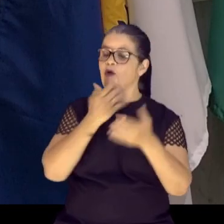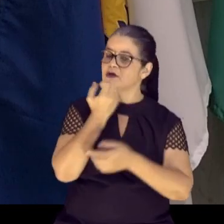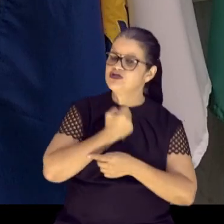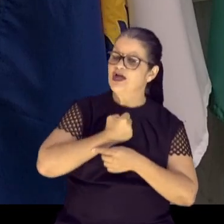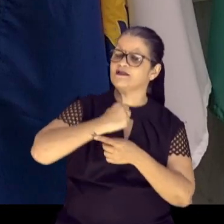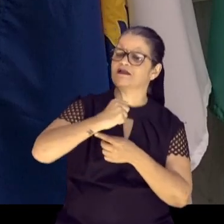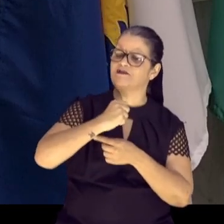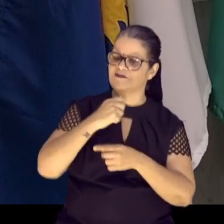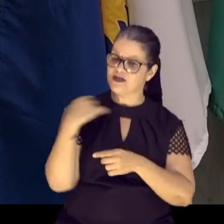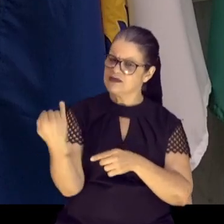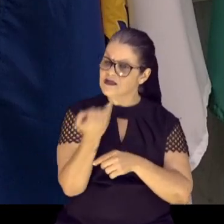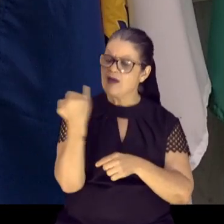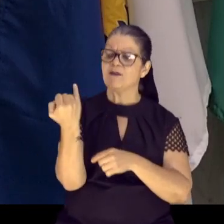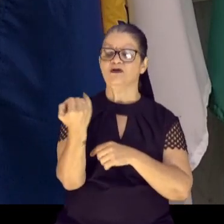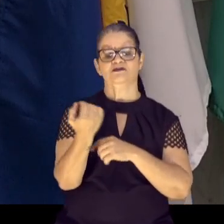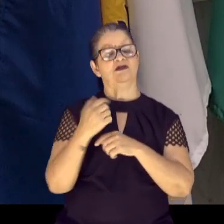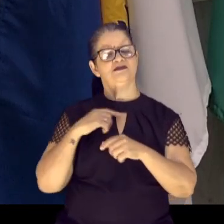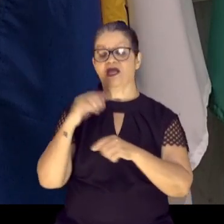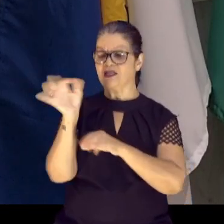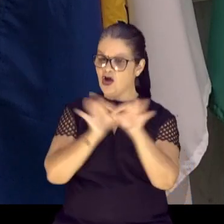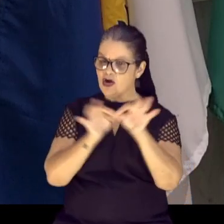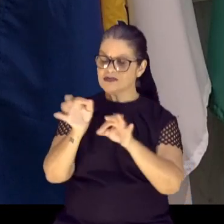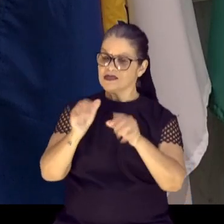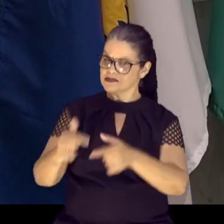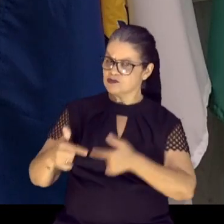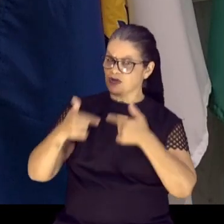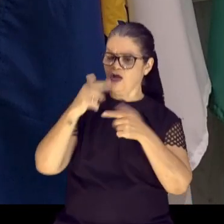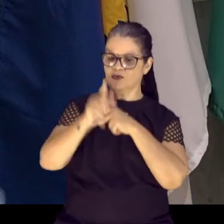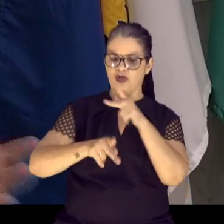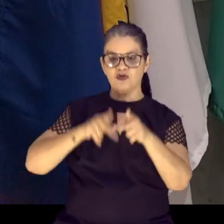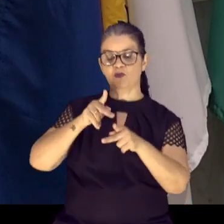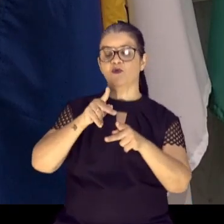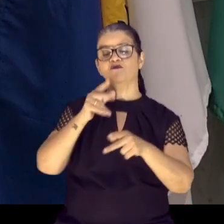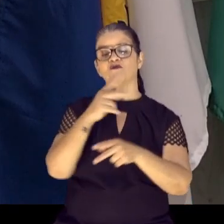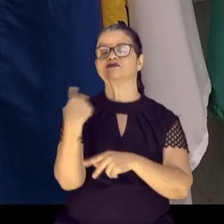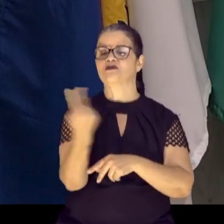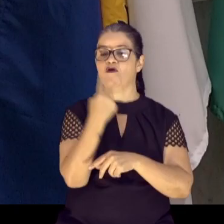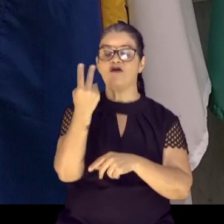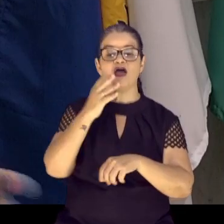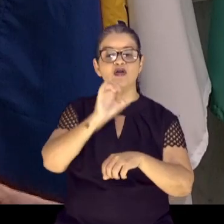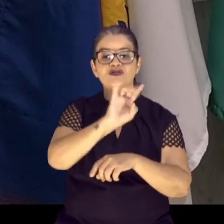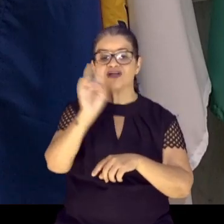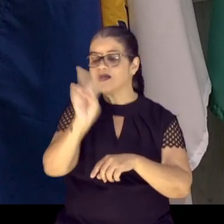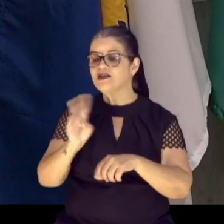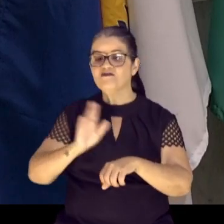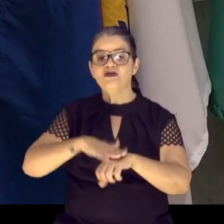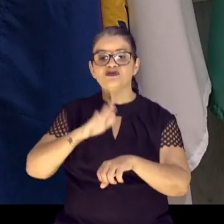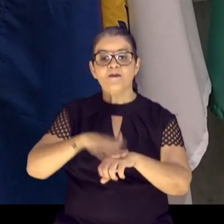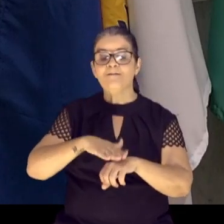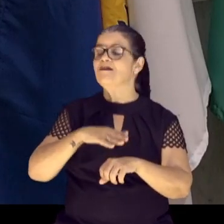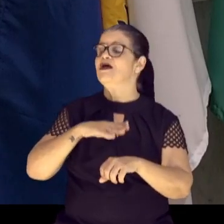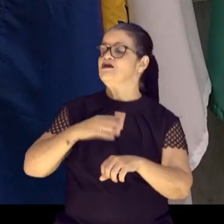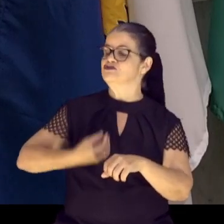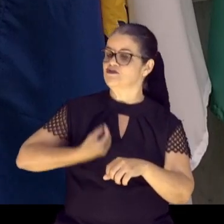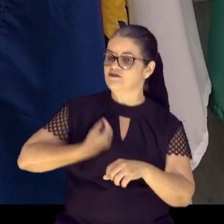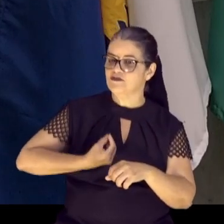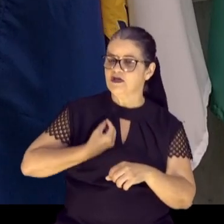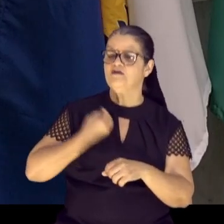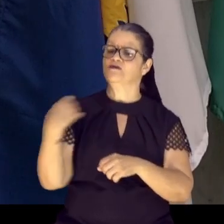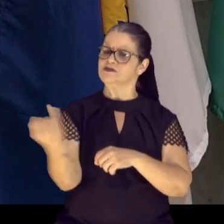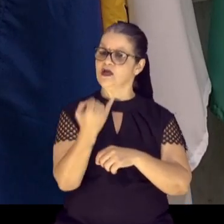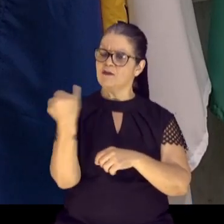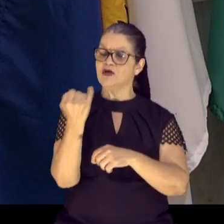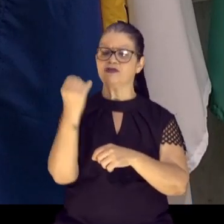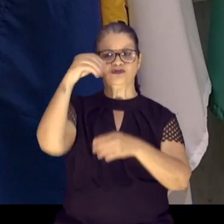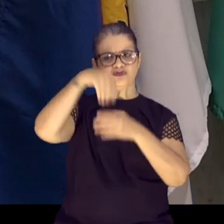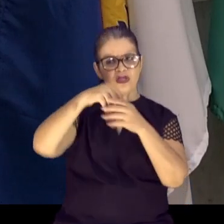importância da organização da luta do povo, são valores cada vez mais vivos e mais importantes dentro da luta,